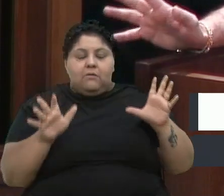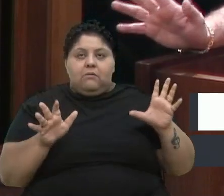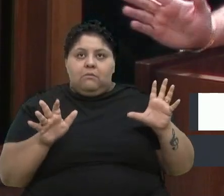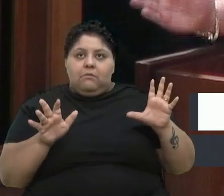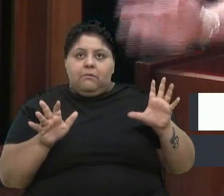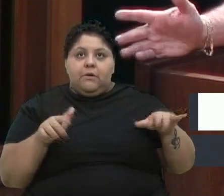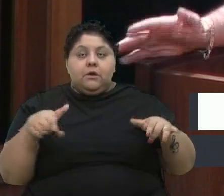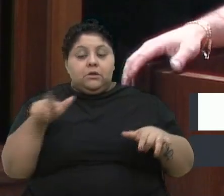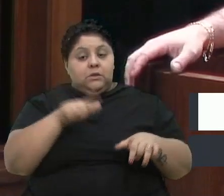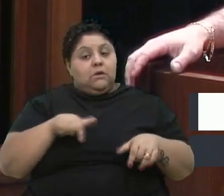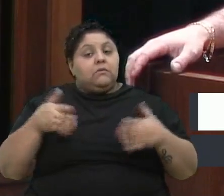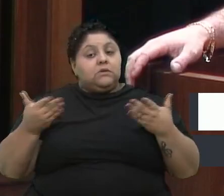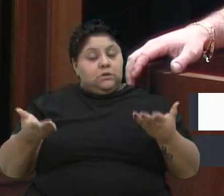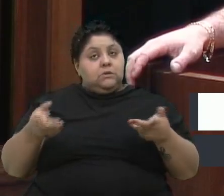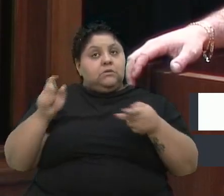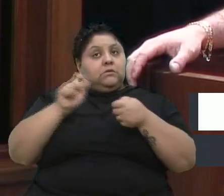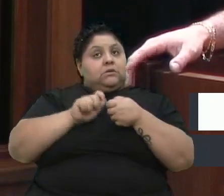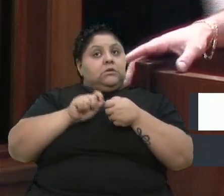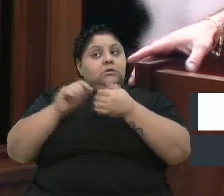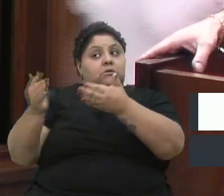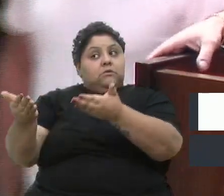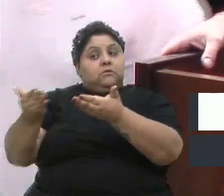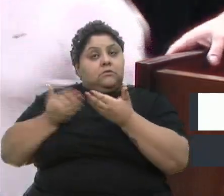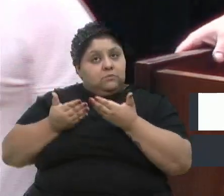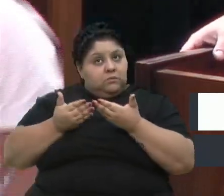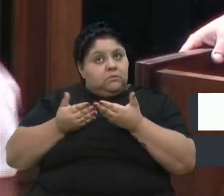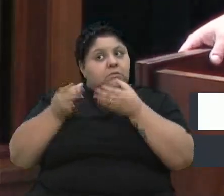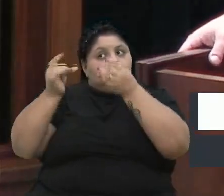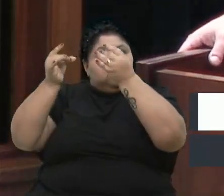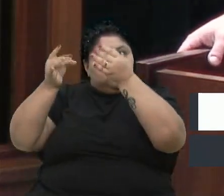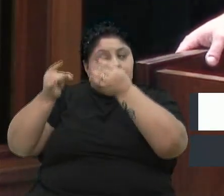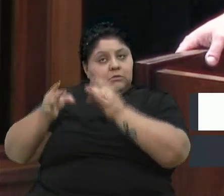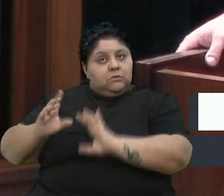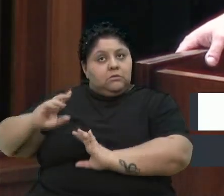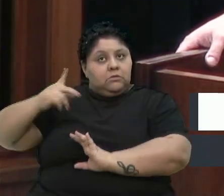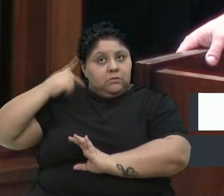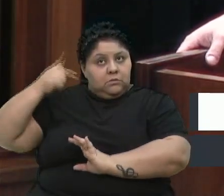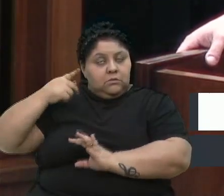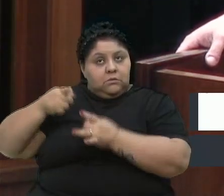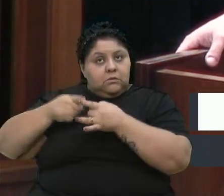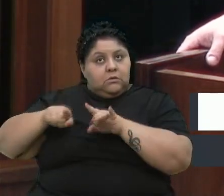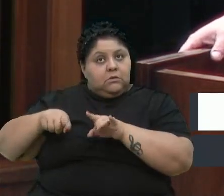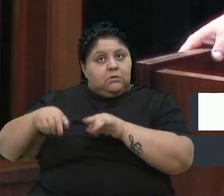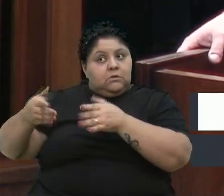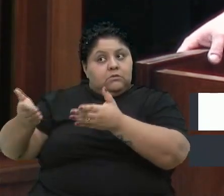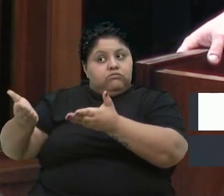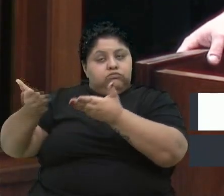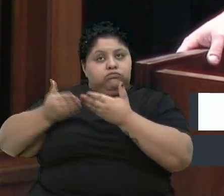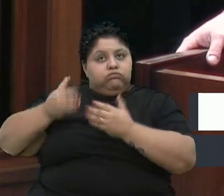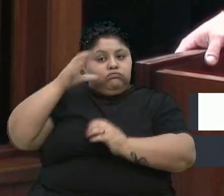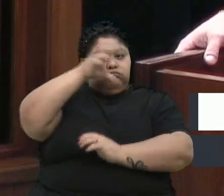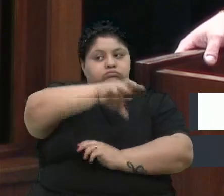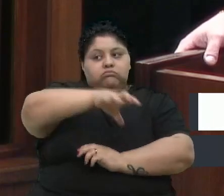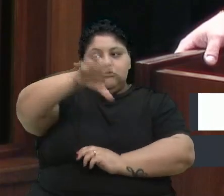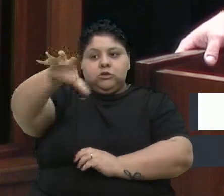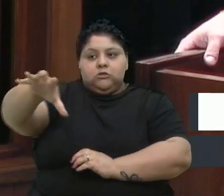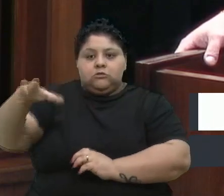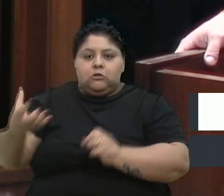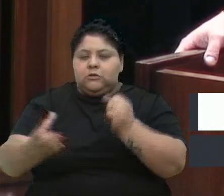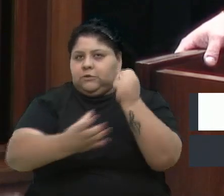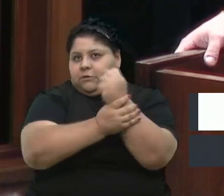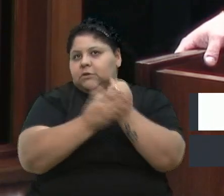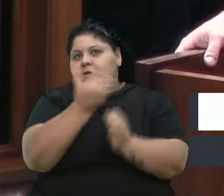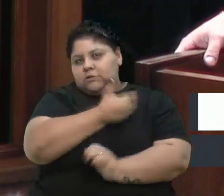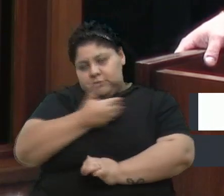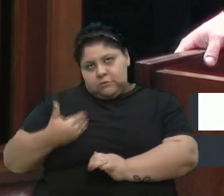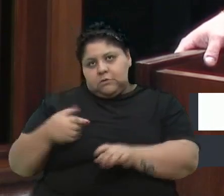a gente vai fazer um convite, em especial aos vereadores, mas a gente já convidou os órgãos de segurança pública e